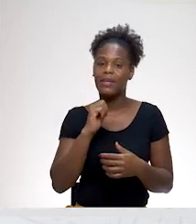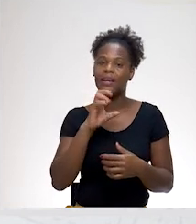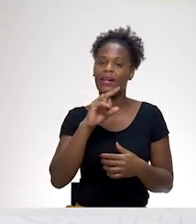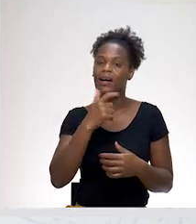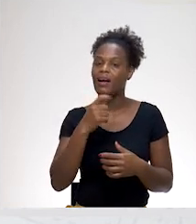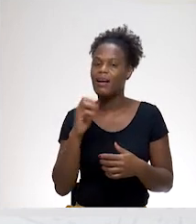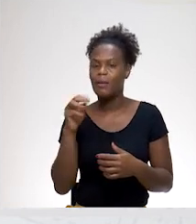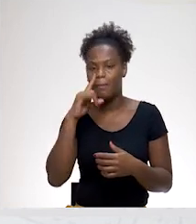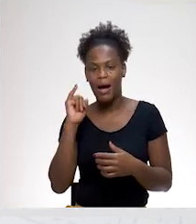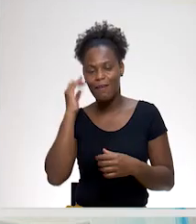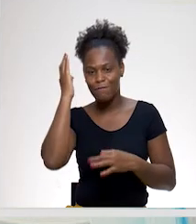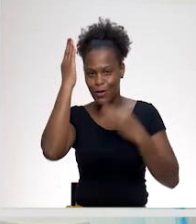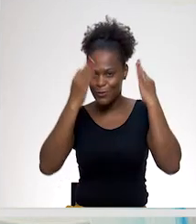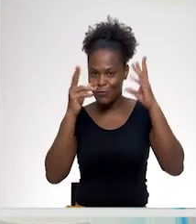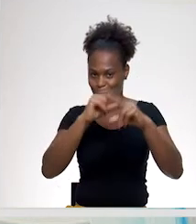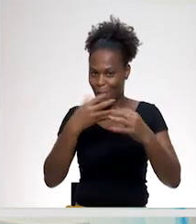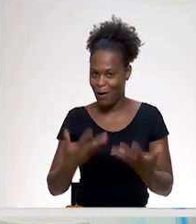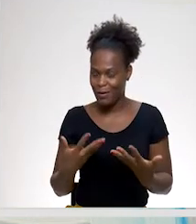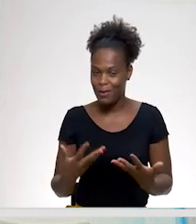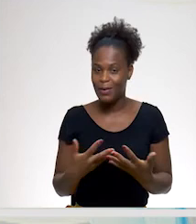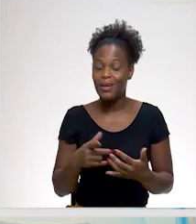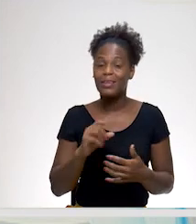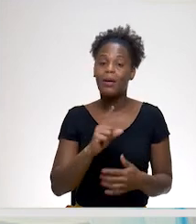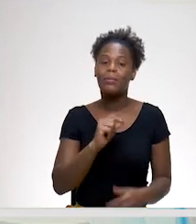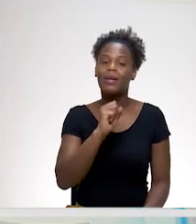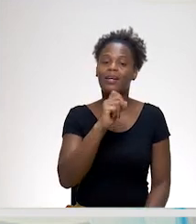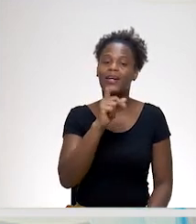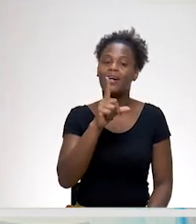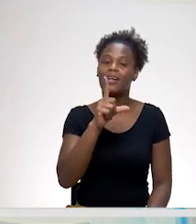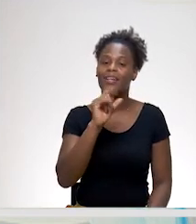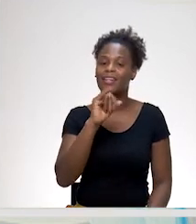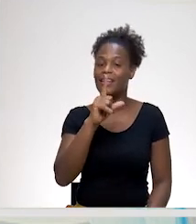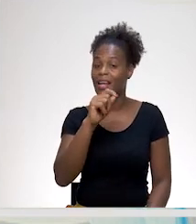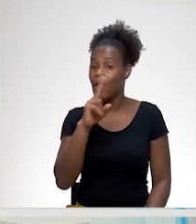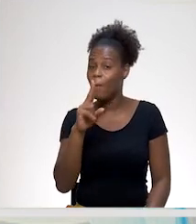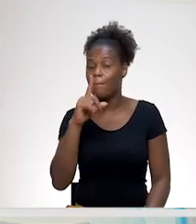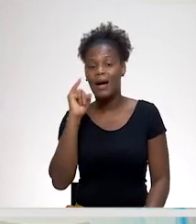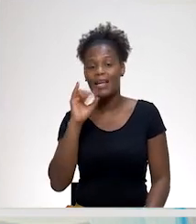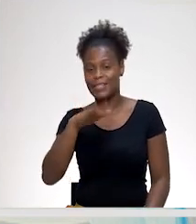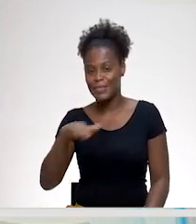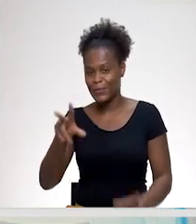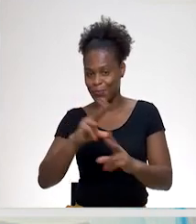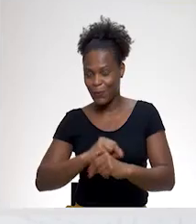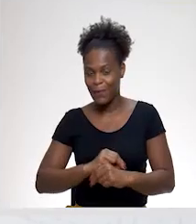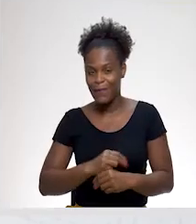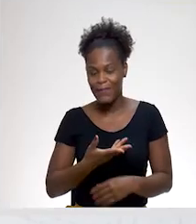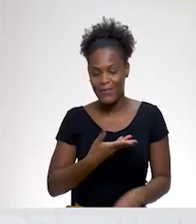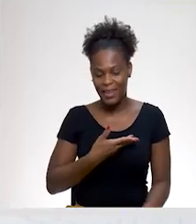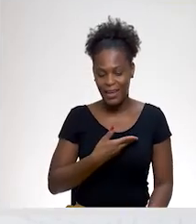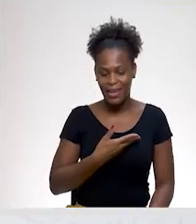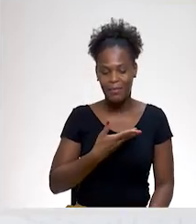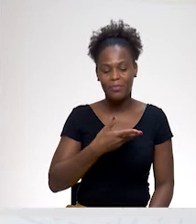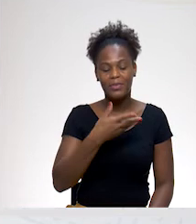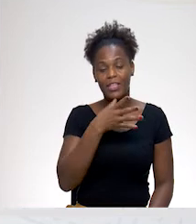o pai da filosofia moderna e Galileu, pai da ciência moderna. A linha D,